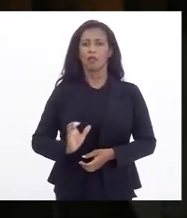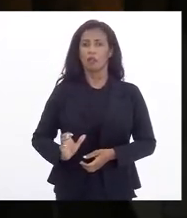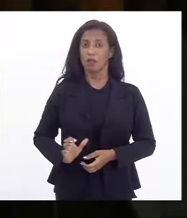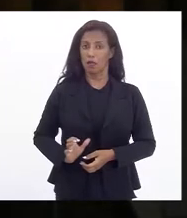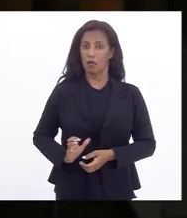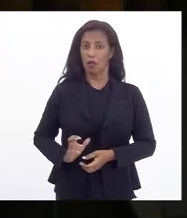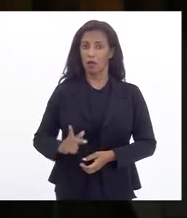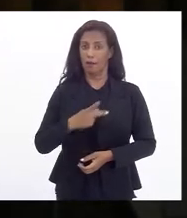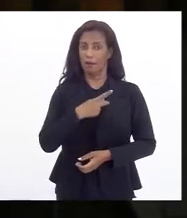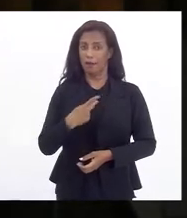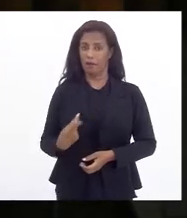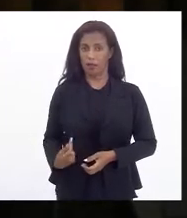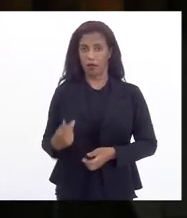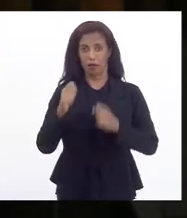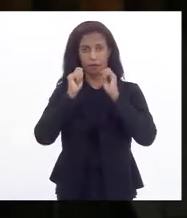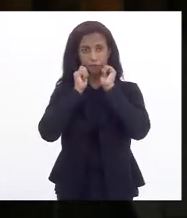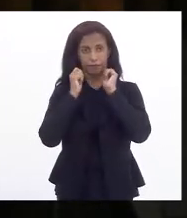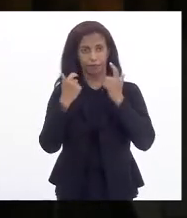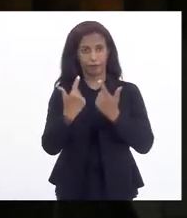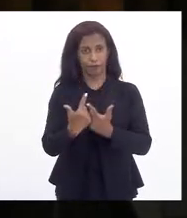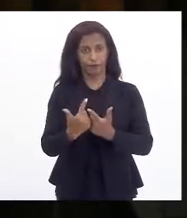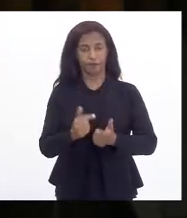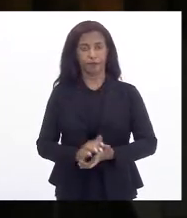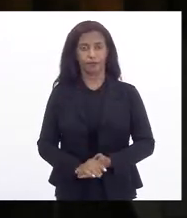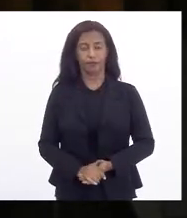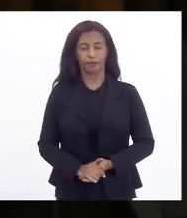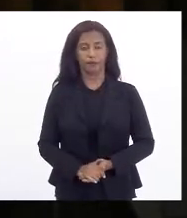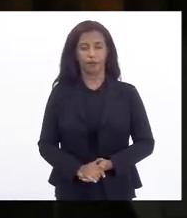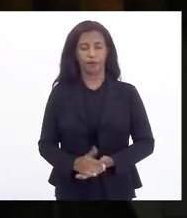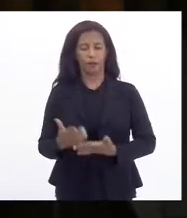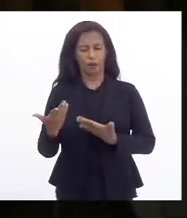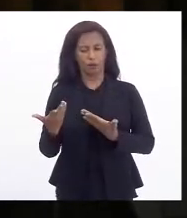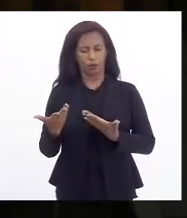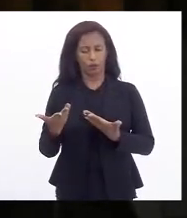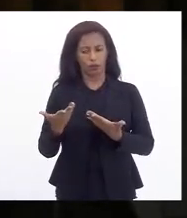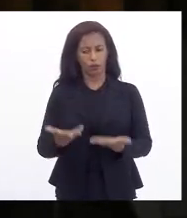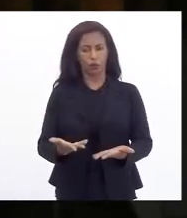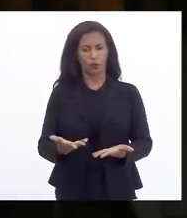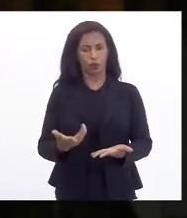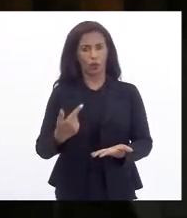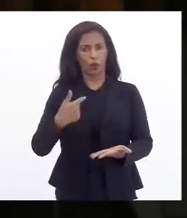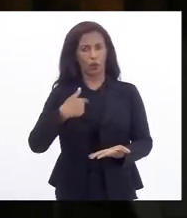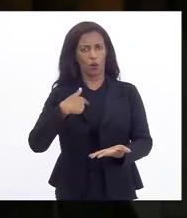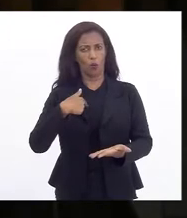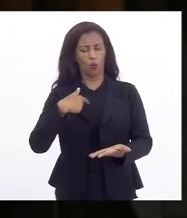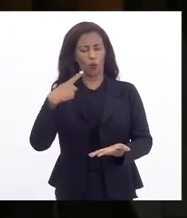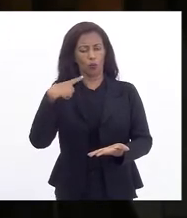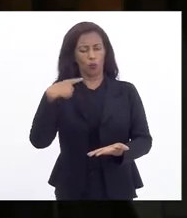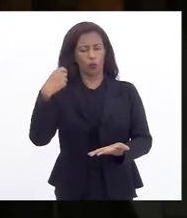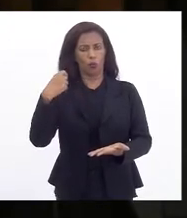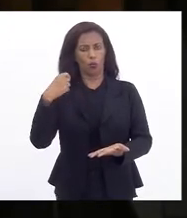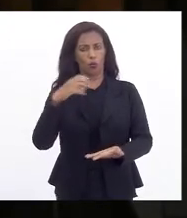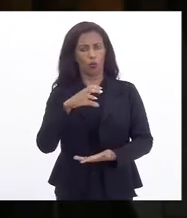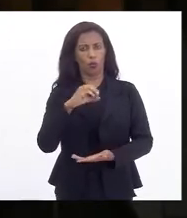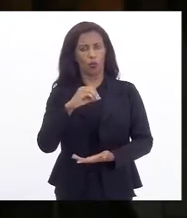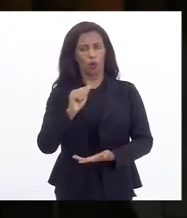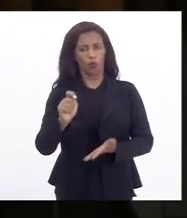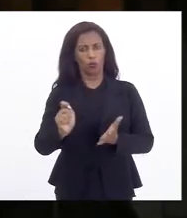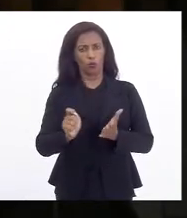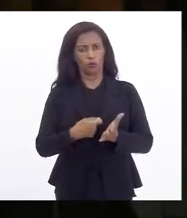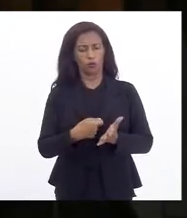Ceciliano nosso Presidente no qual eu fui com o autor